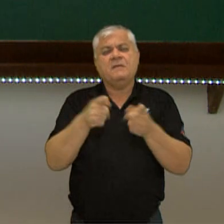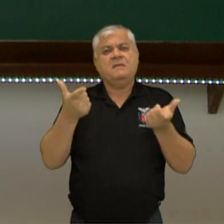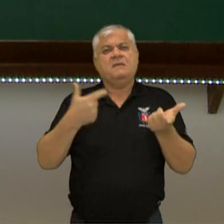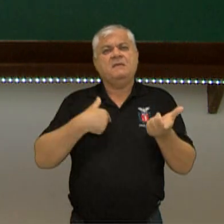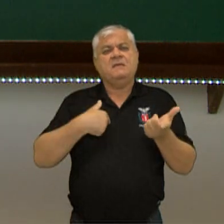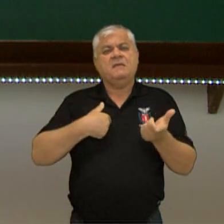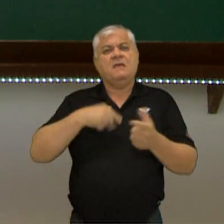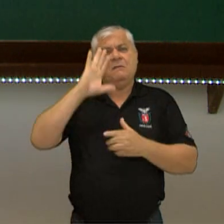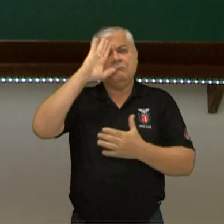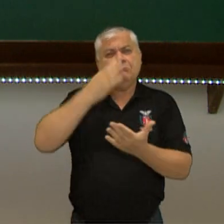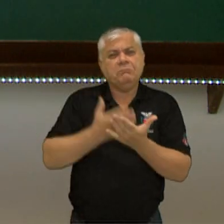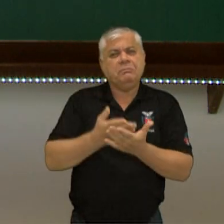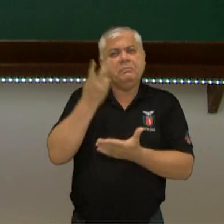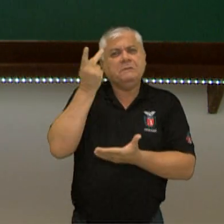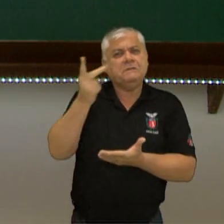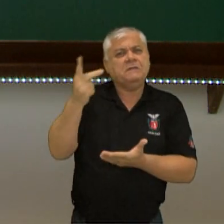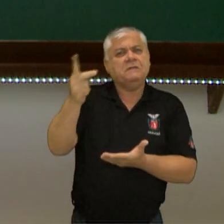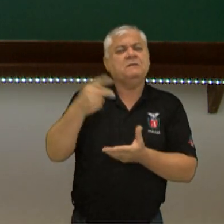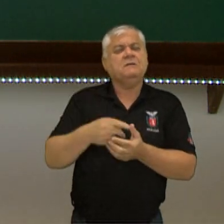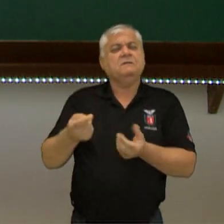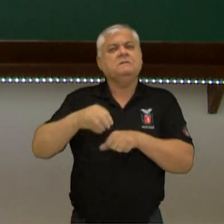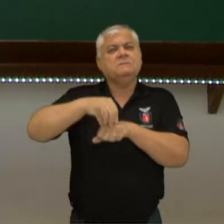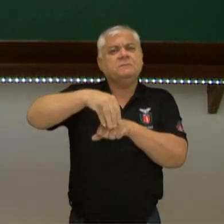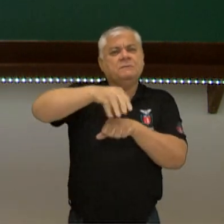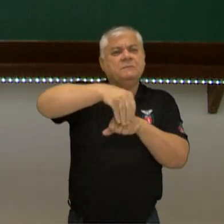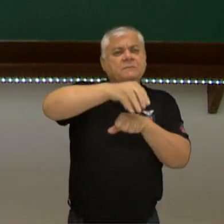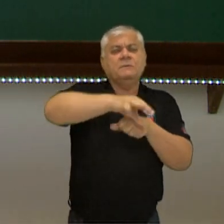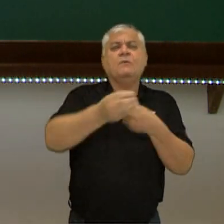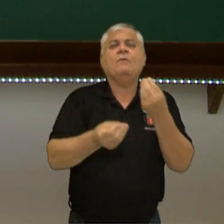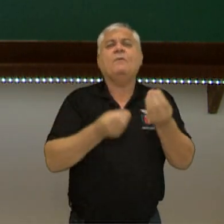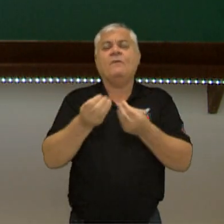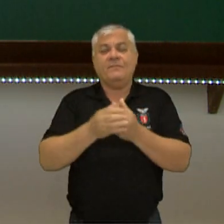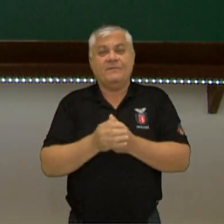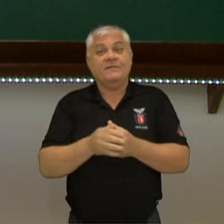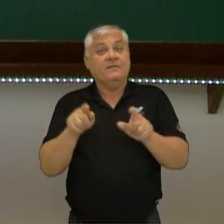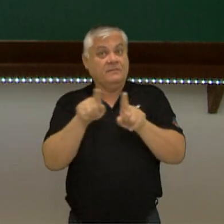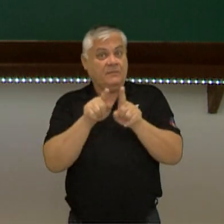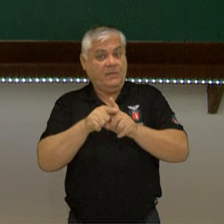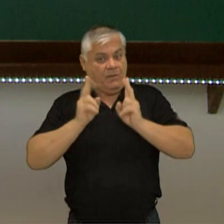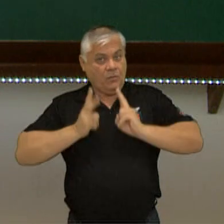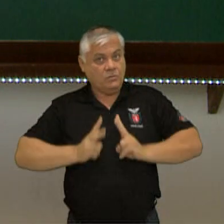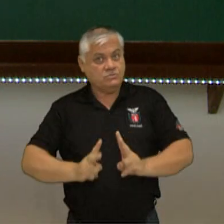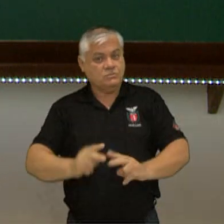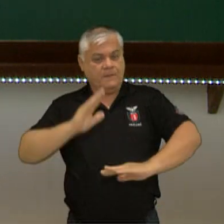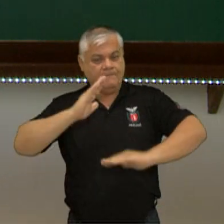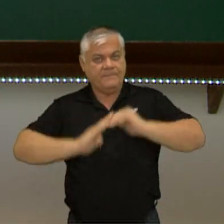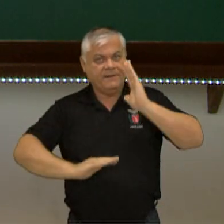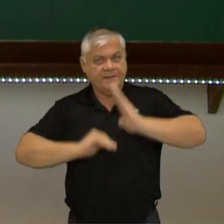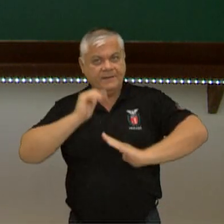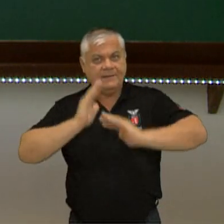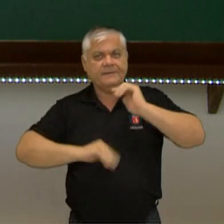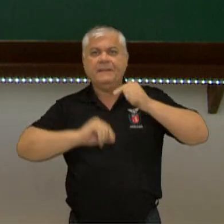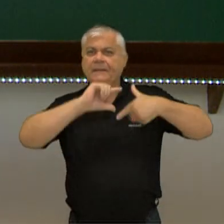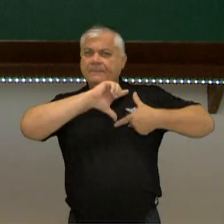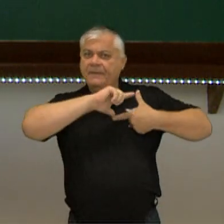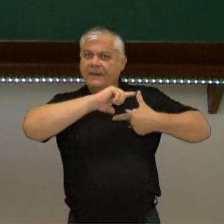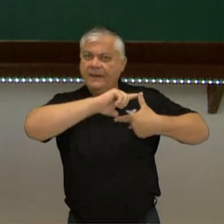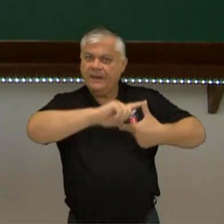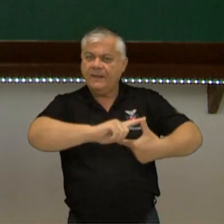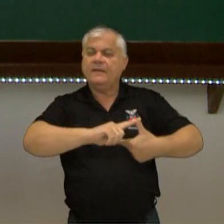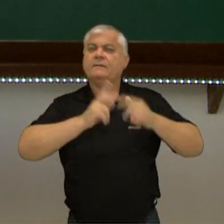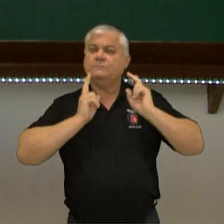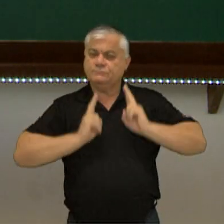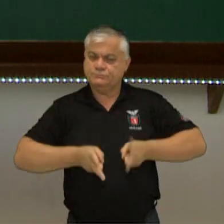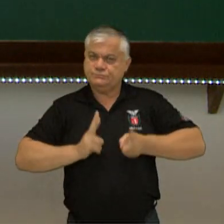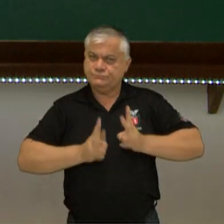as crenças da sua religiosidade, da sua cultura para as pessoas, mas também para manter as práticas, para manter, agora nesse momento